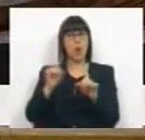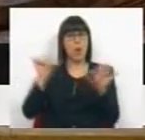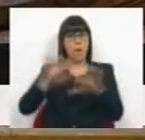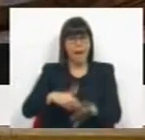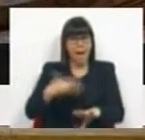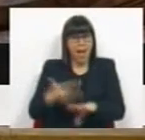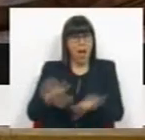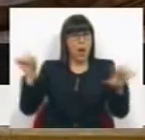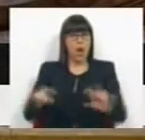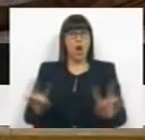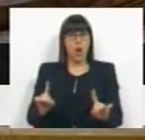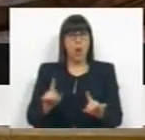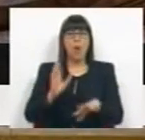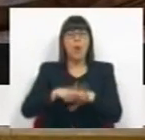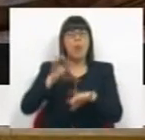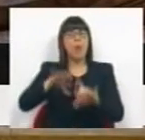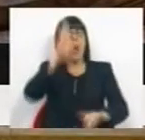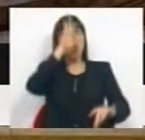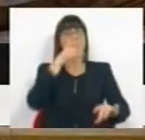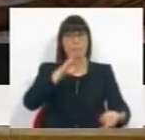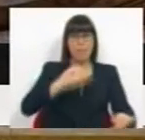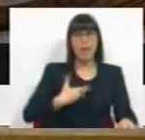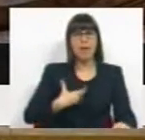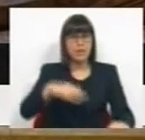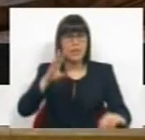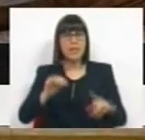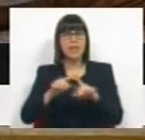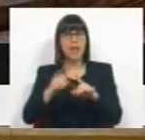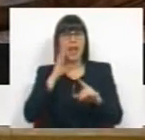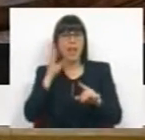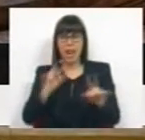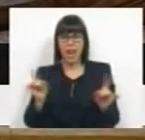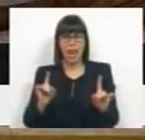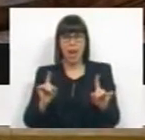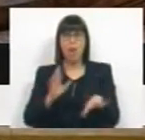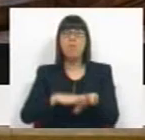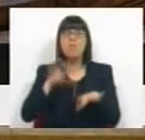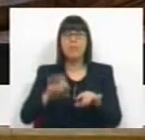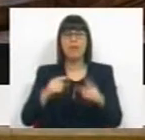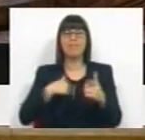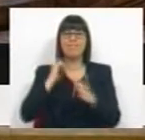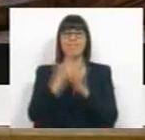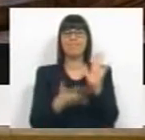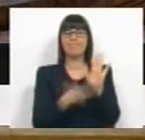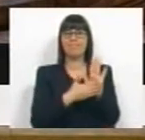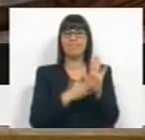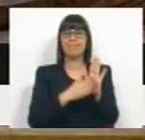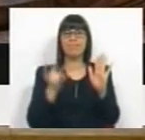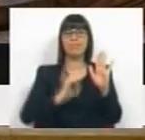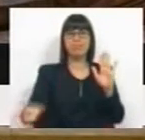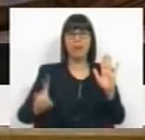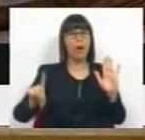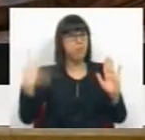foram ainda mais acentuadas, não foi porque o governo do PSD e o CDS o não tentassem. Foi porque a nossa Constituição o